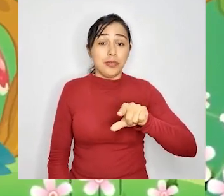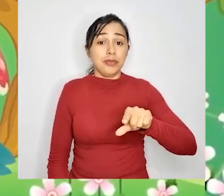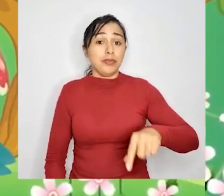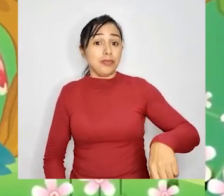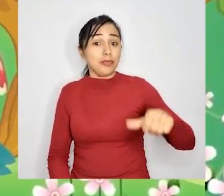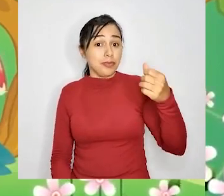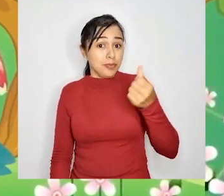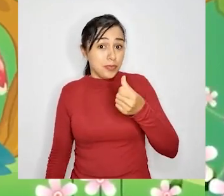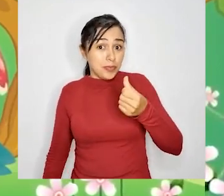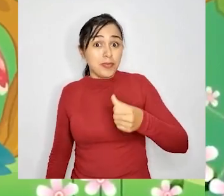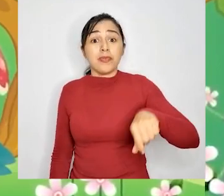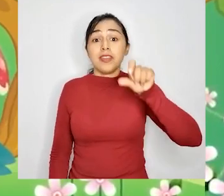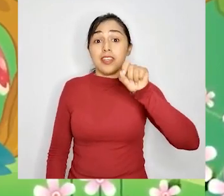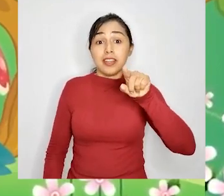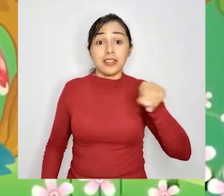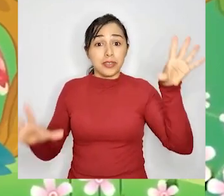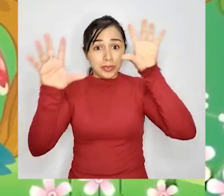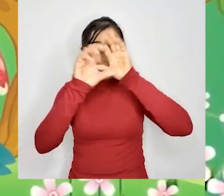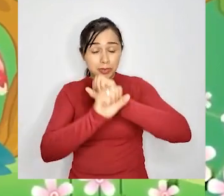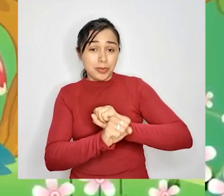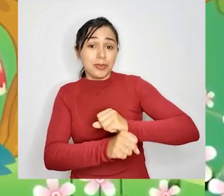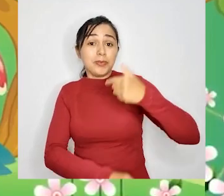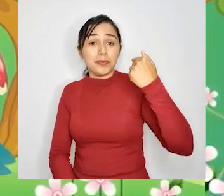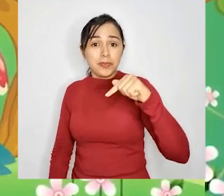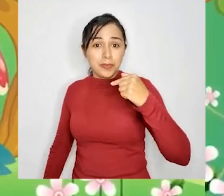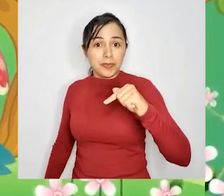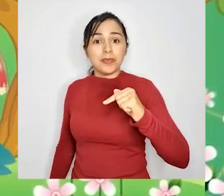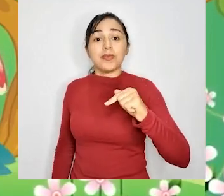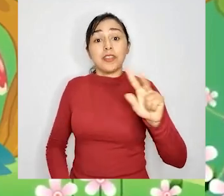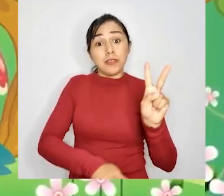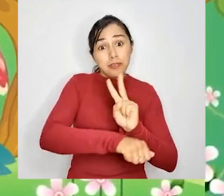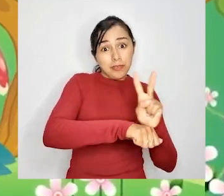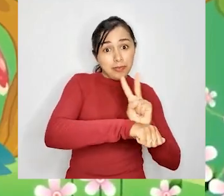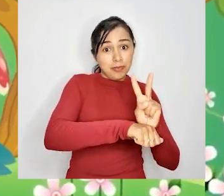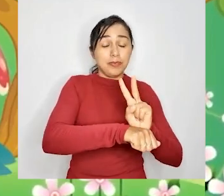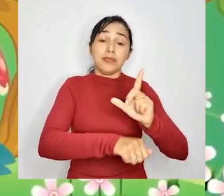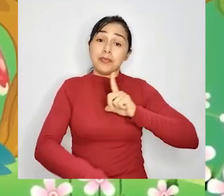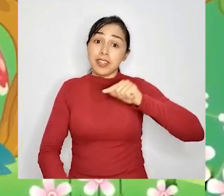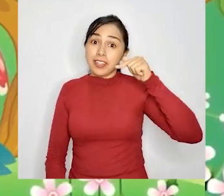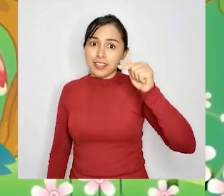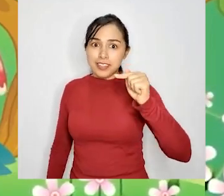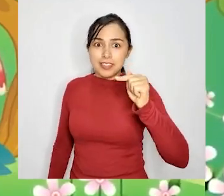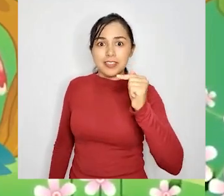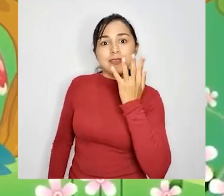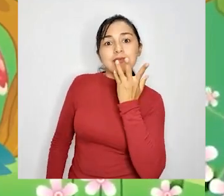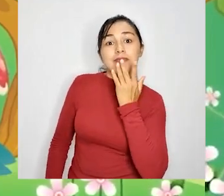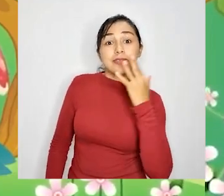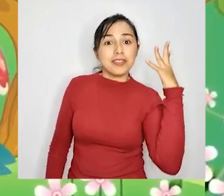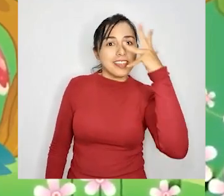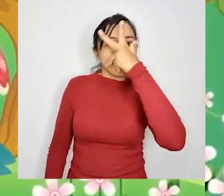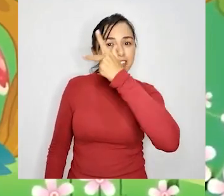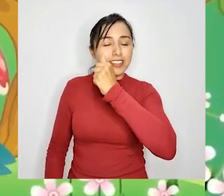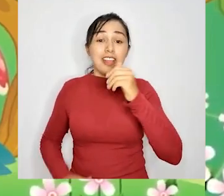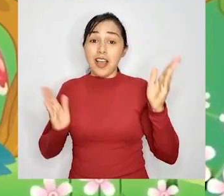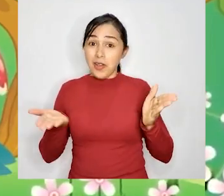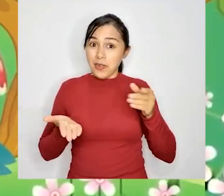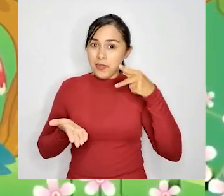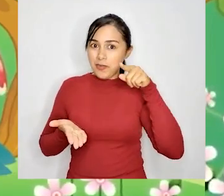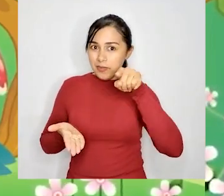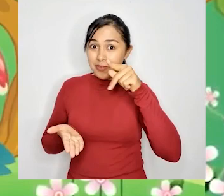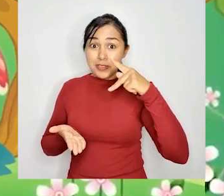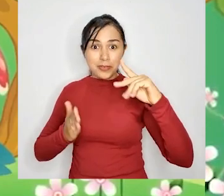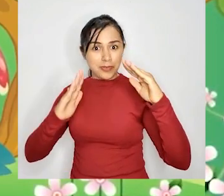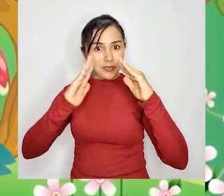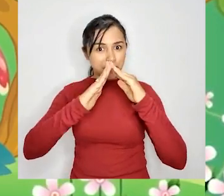violeta. São 7 cores muito bonitas. Agora, eu quero sugerir que você aí na sua